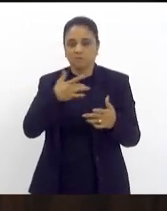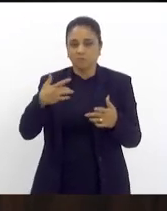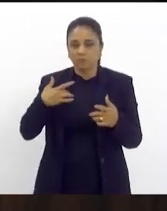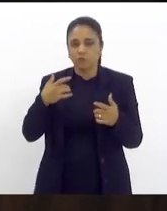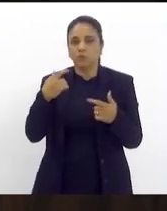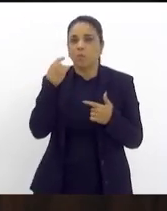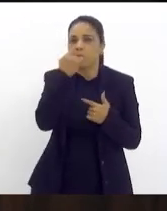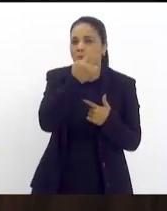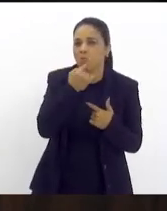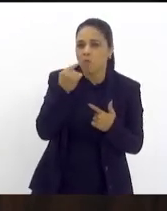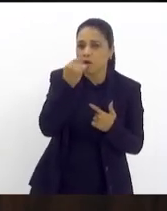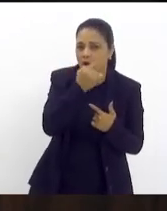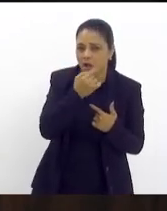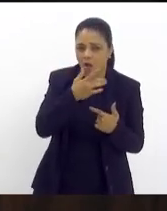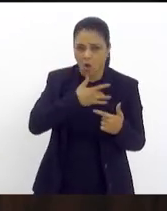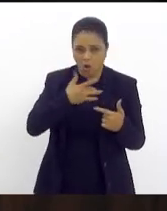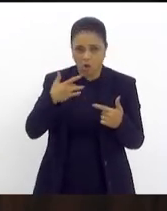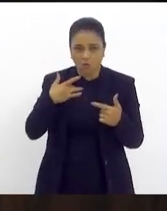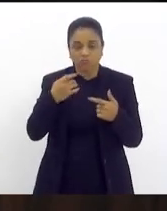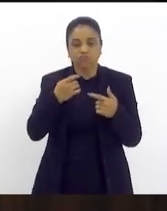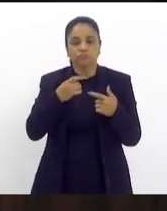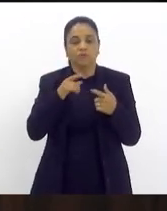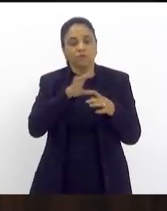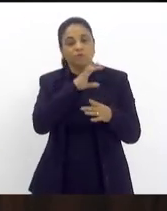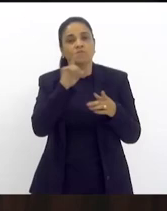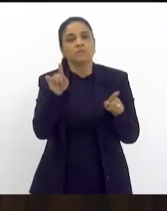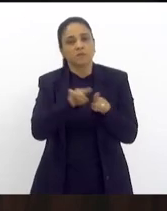foi coordenador de regulação